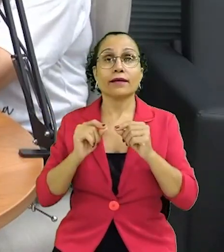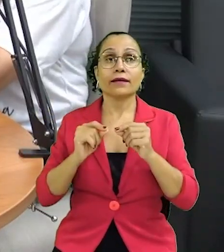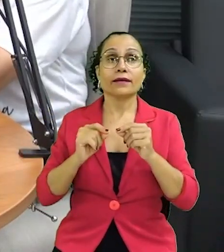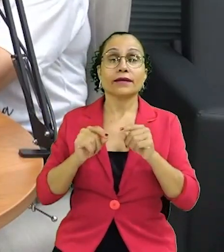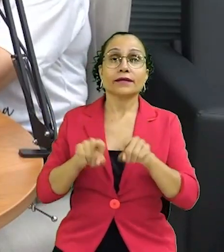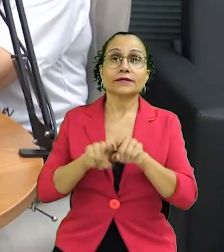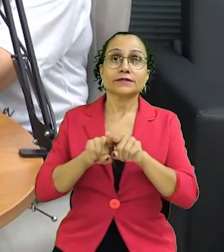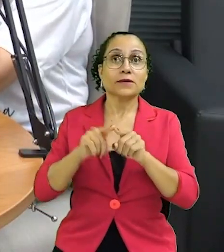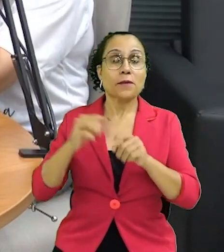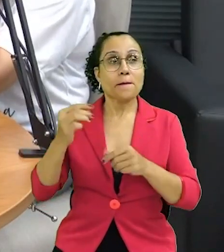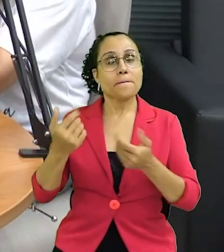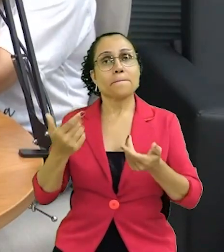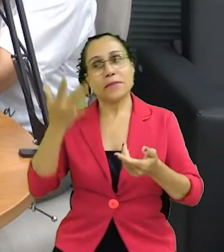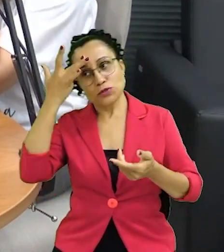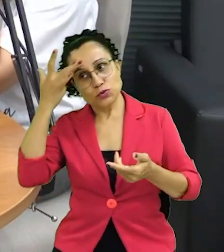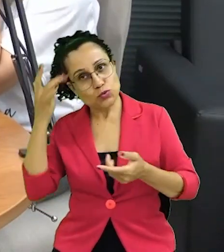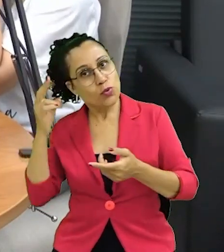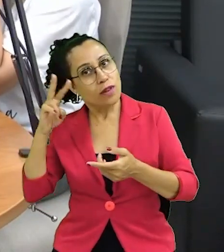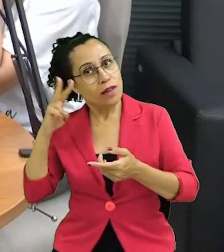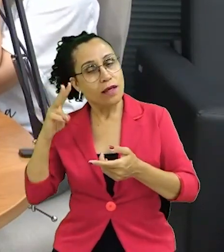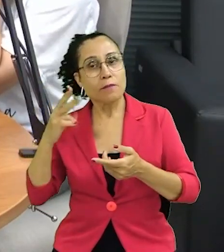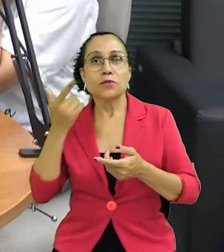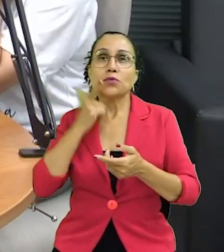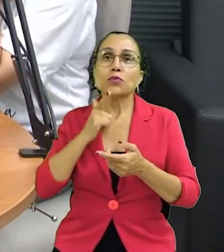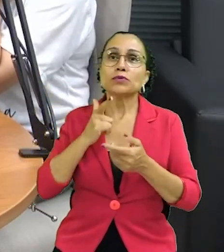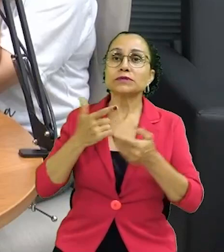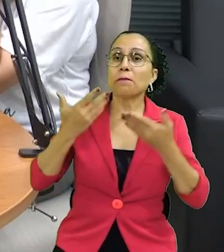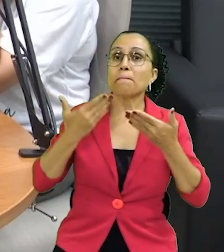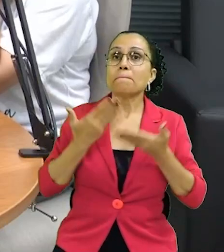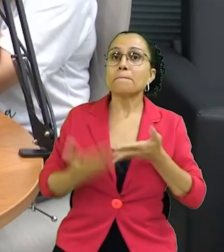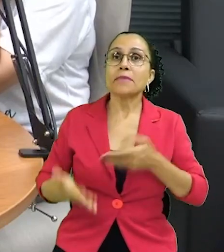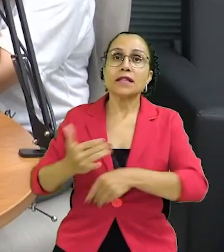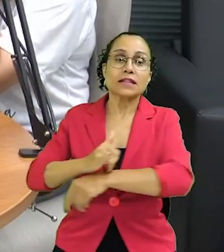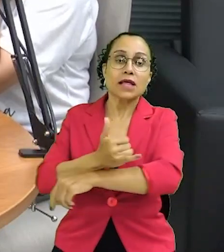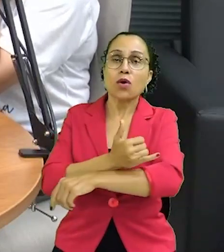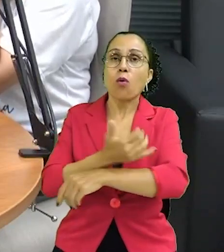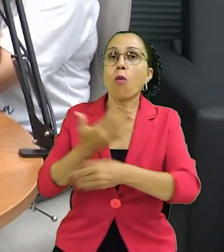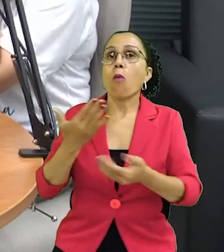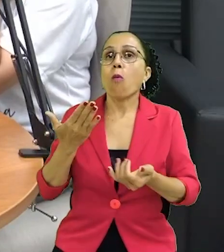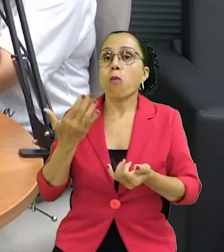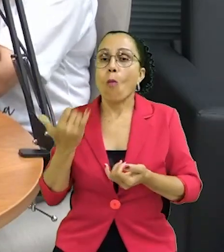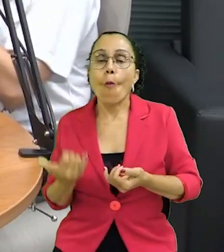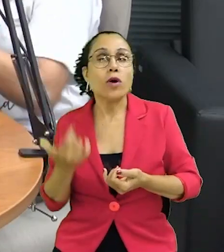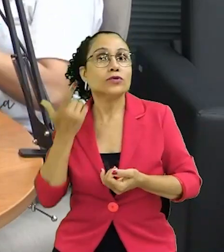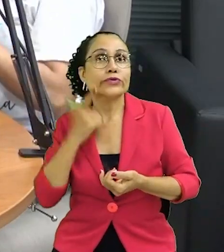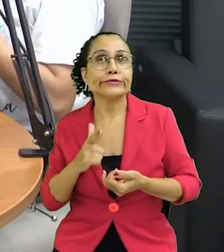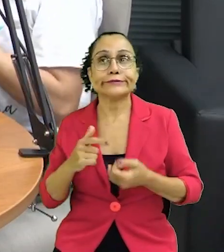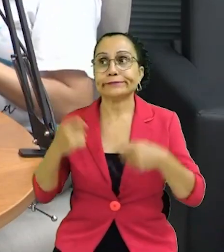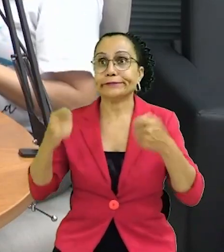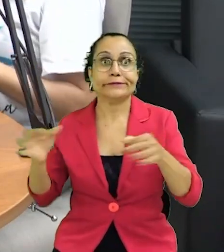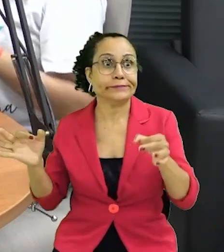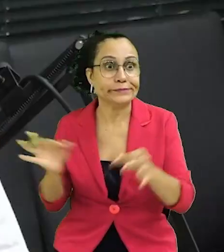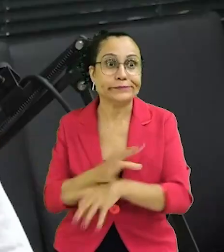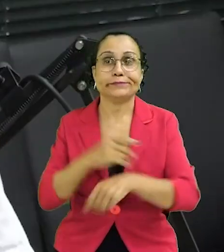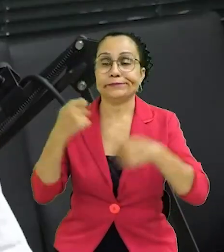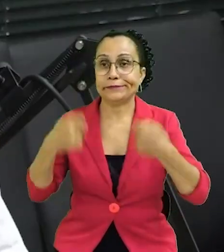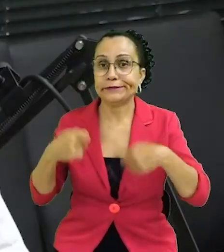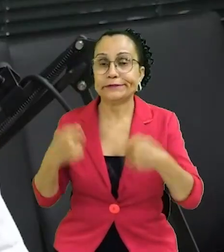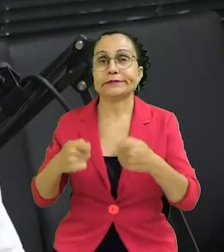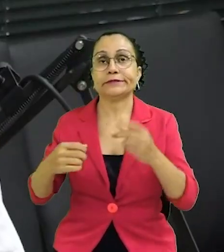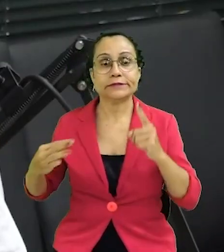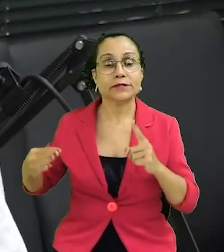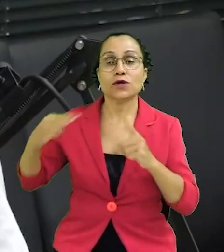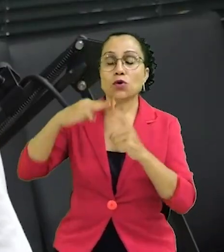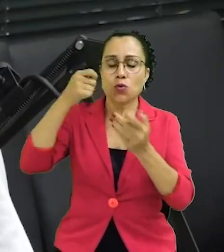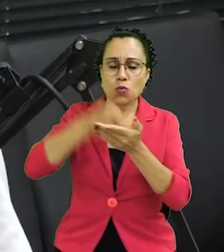o mental do que não conseguiu perder o peso, é o mental daquele que preciso cumprir essa meta, eu preciso terminar, eu preciso fazer. Então ele